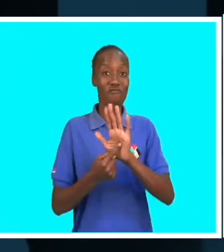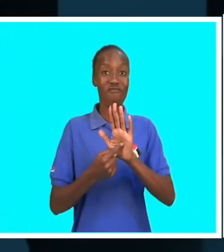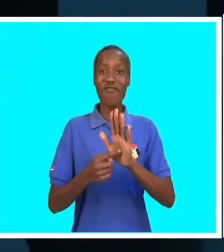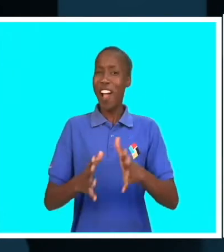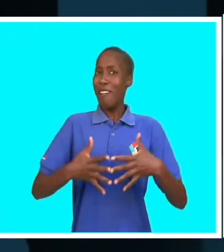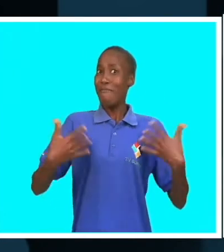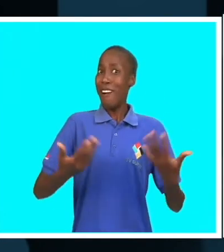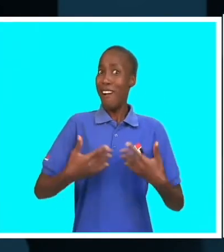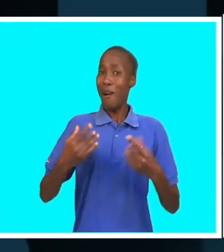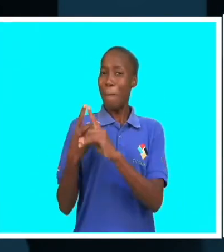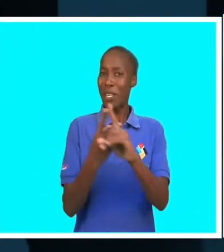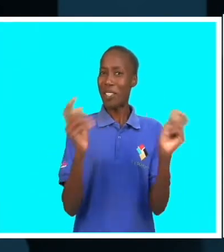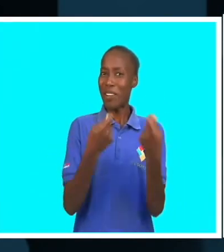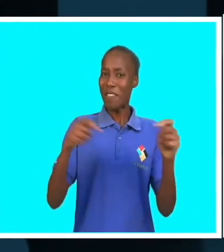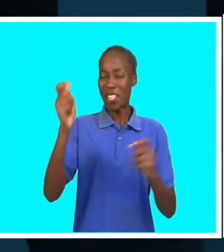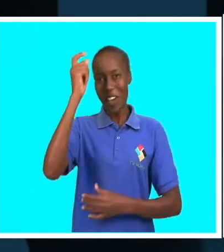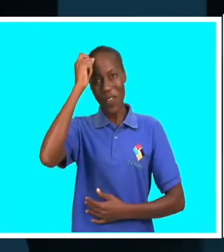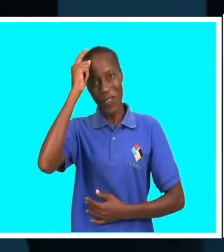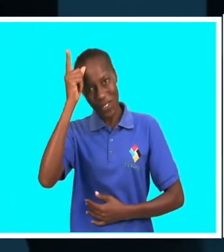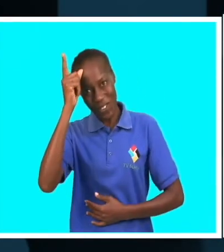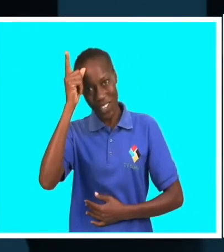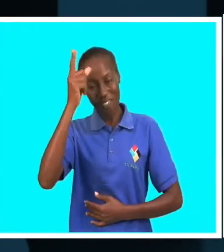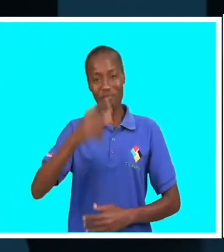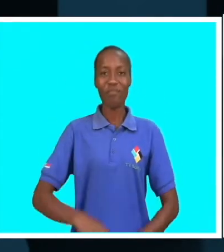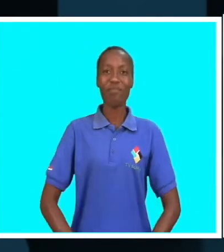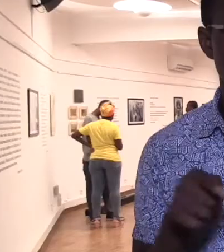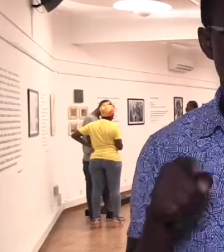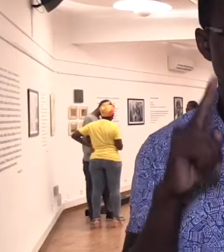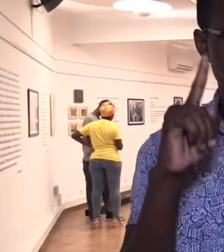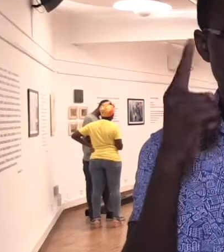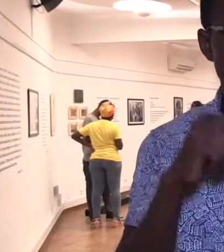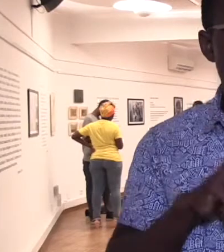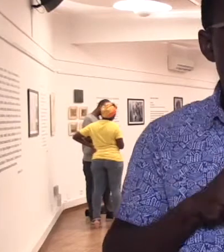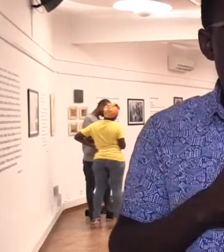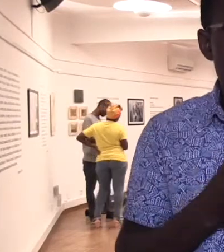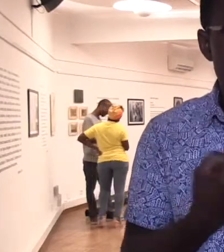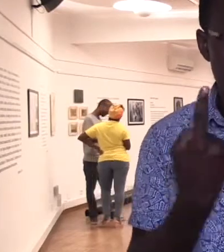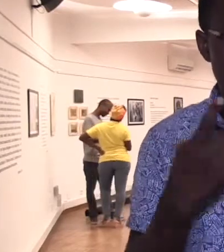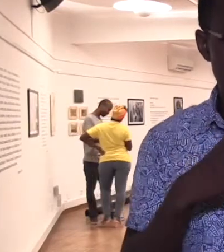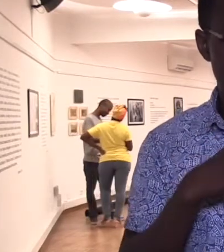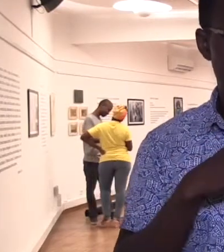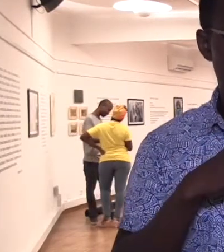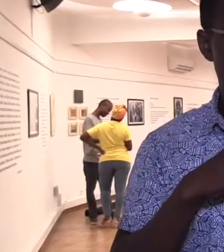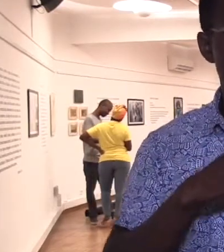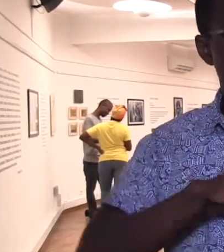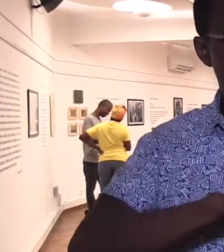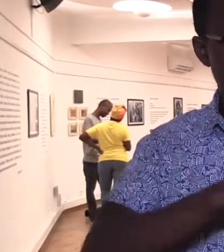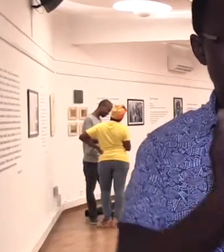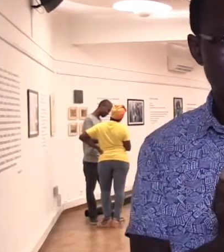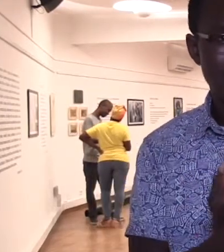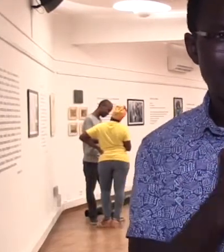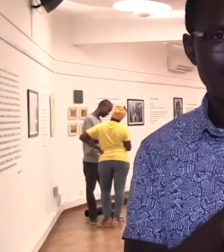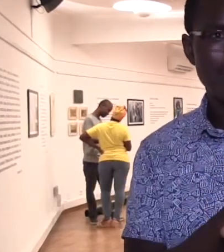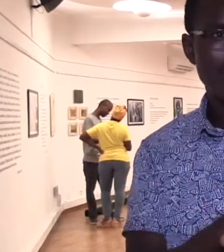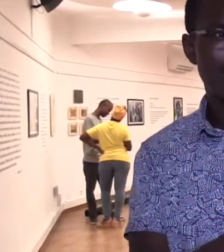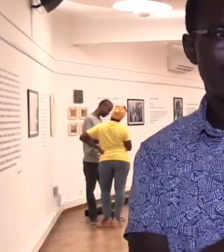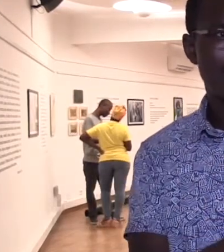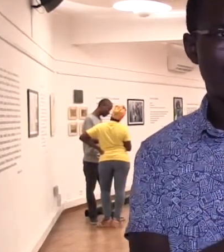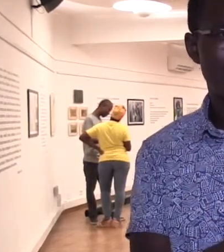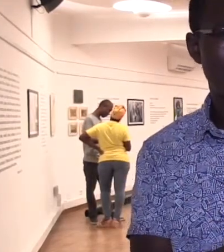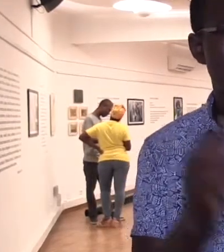esconderam a satisfação de poder fazer parte de uma festa de arte. Este é o primeiro evento com interpretação